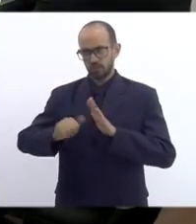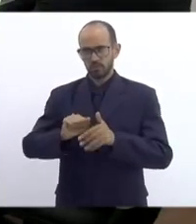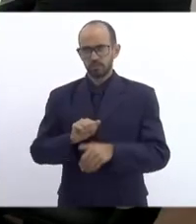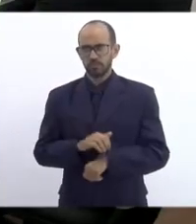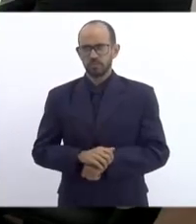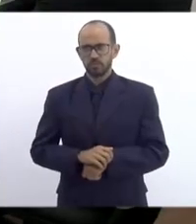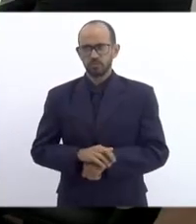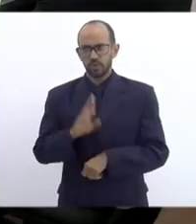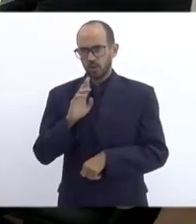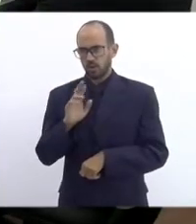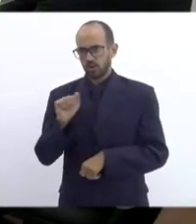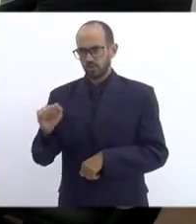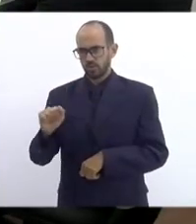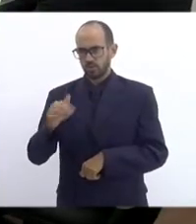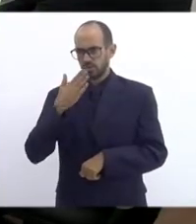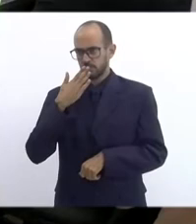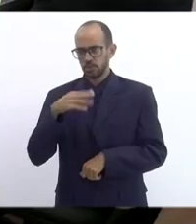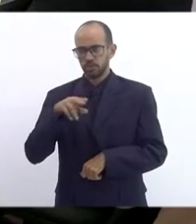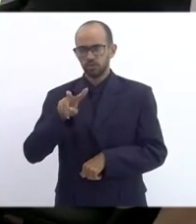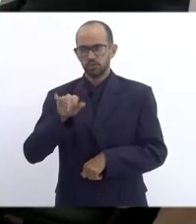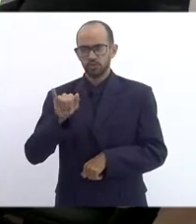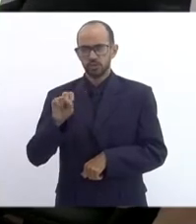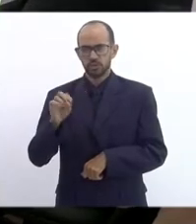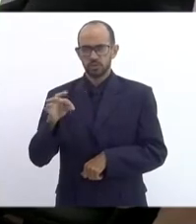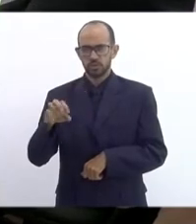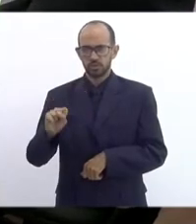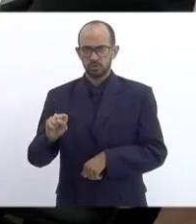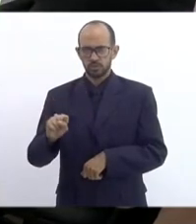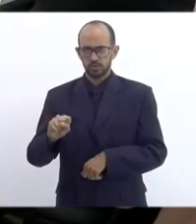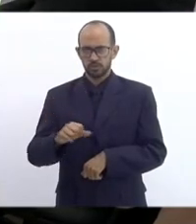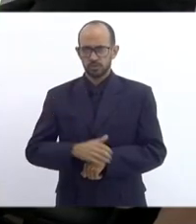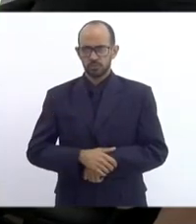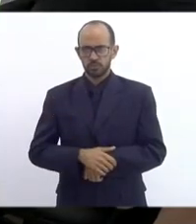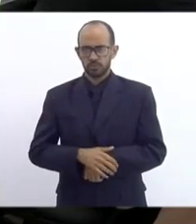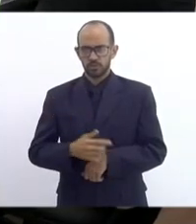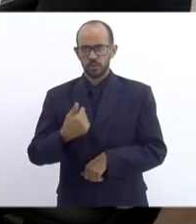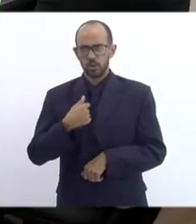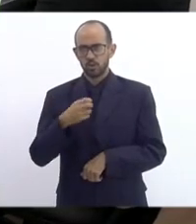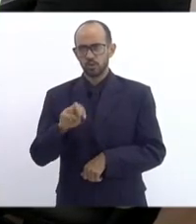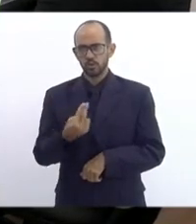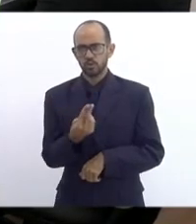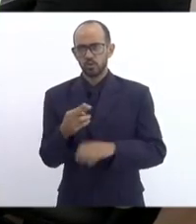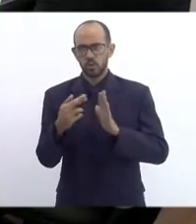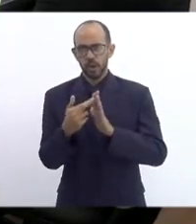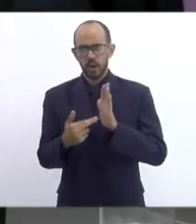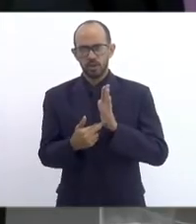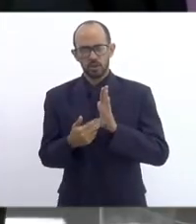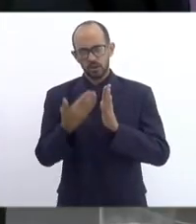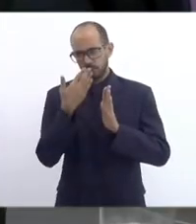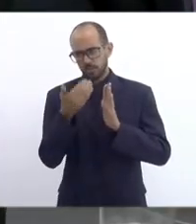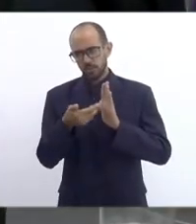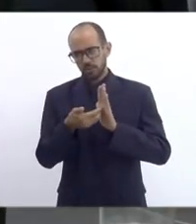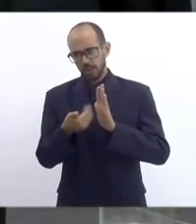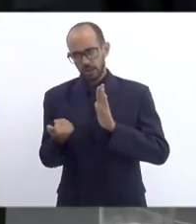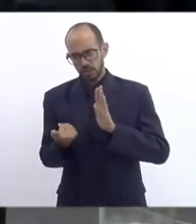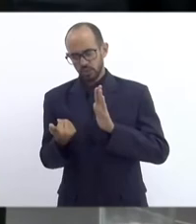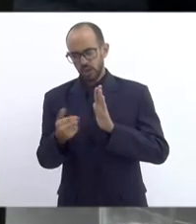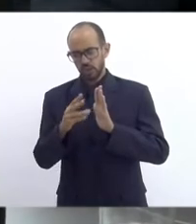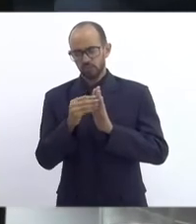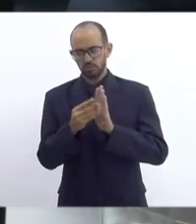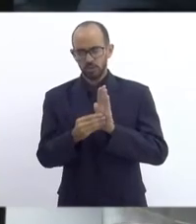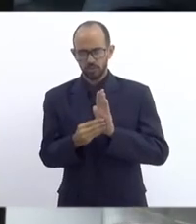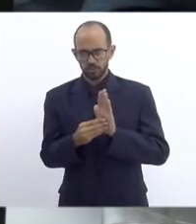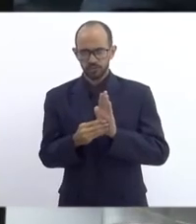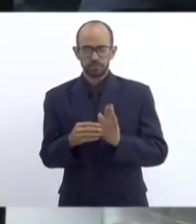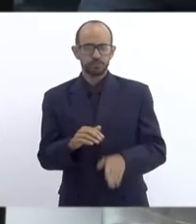Amorim pediu vista. Eu sou o relator. Ah, o relator, perdão. Pedi para tirar de pauta. Relator pediu para tirar de pauta. Acolhido.